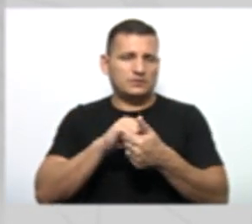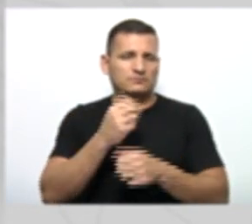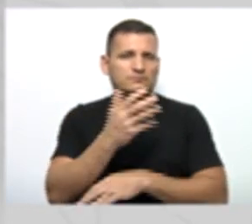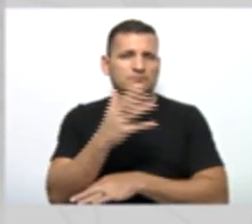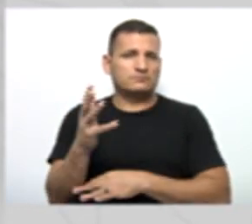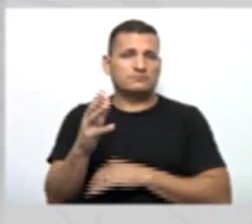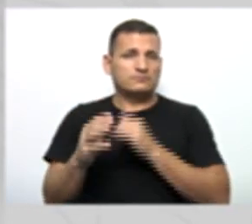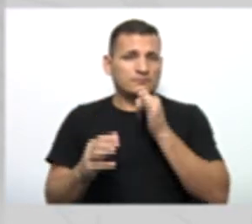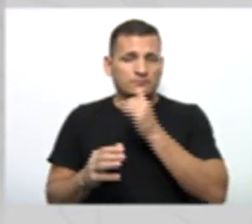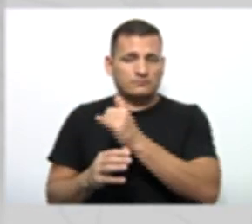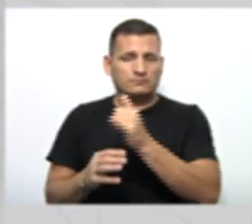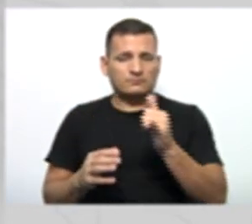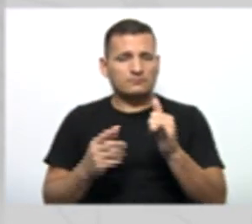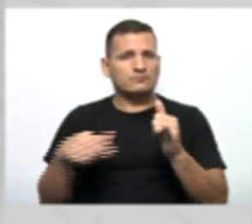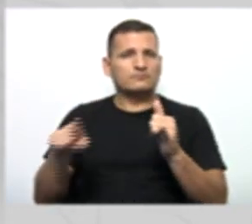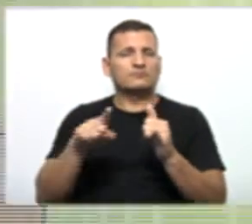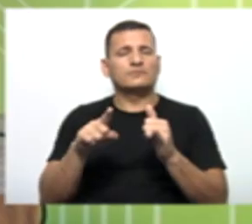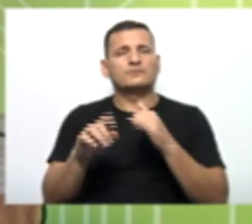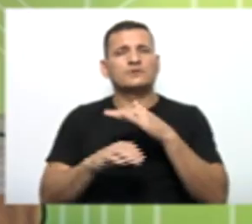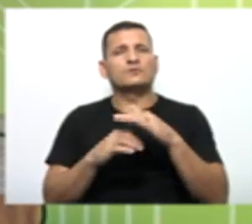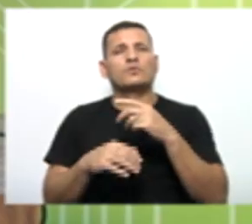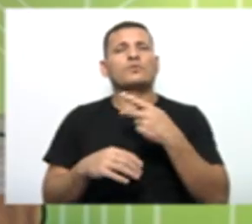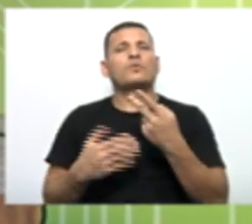qual padrão de qualidade ela tem que manter,